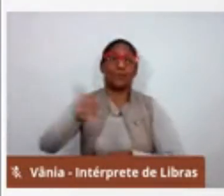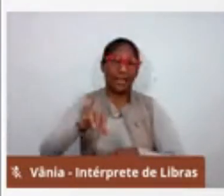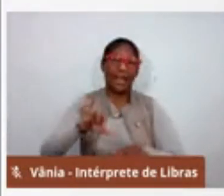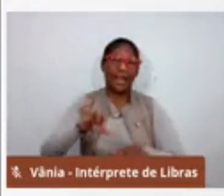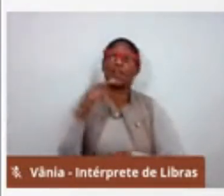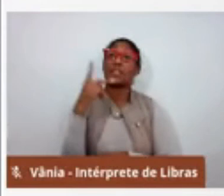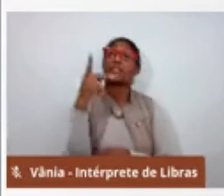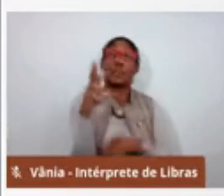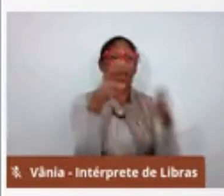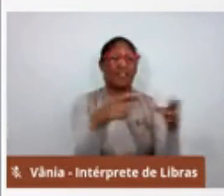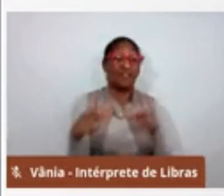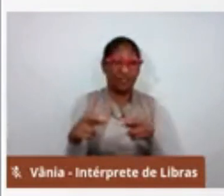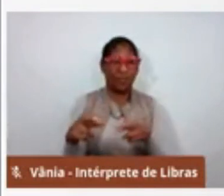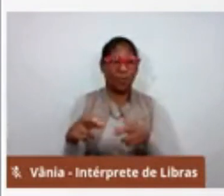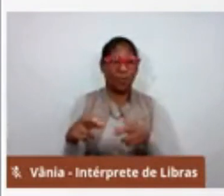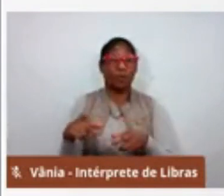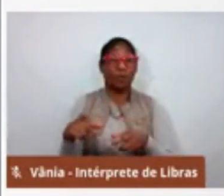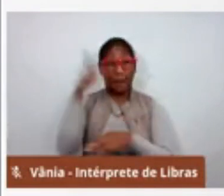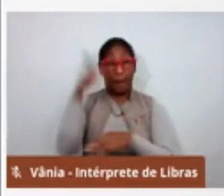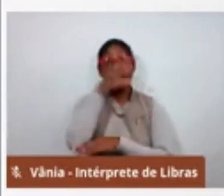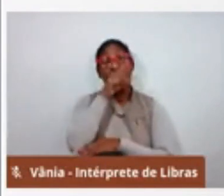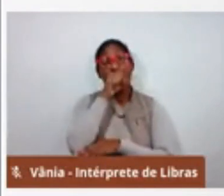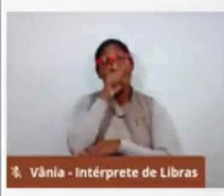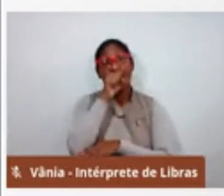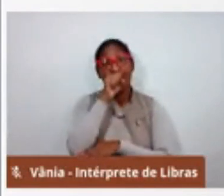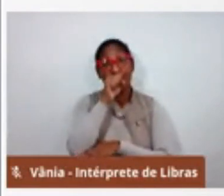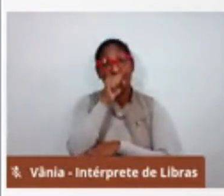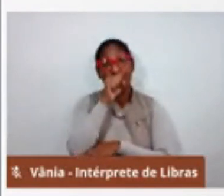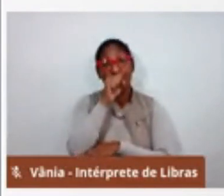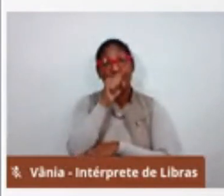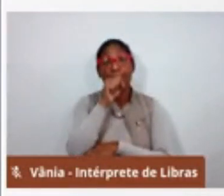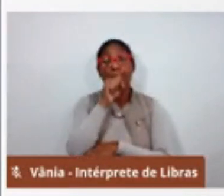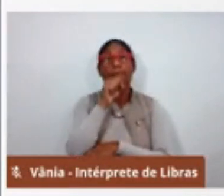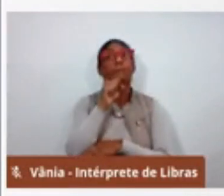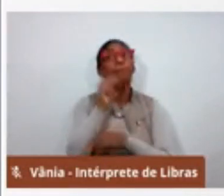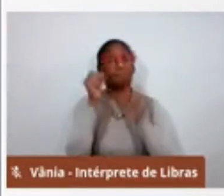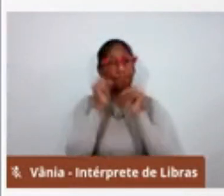esteja em bandeira laranja, ou mesmo que o município possa adotar uma bandeira laranja, eles